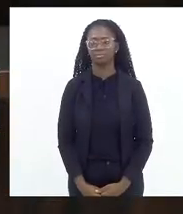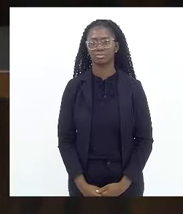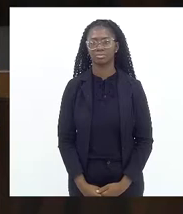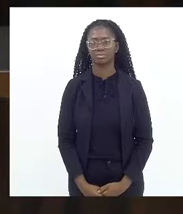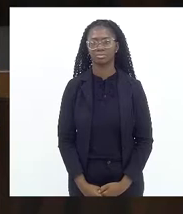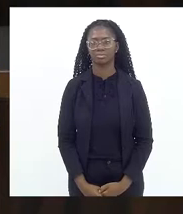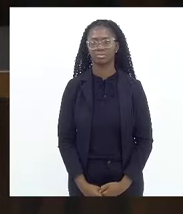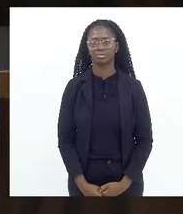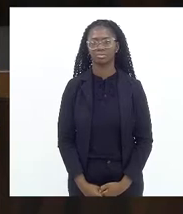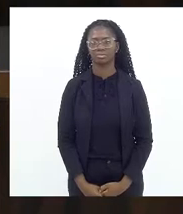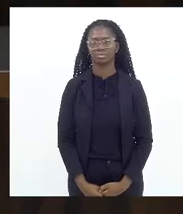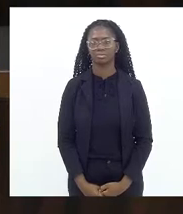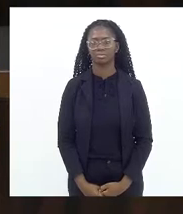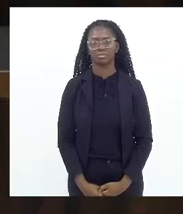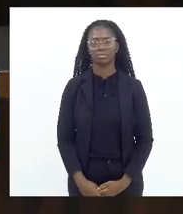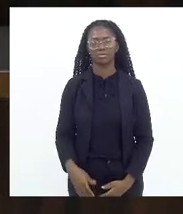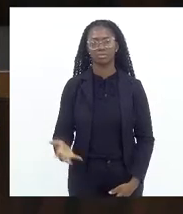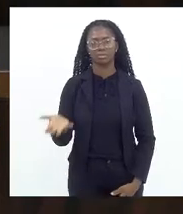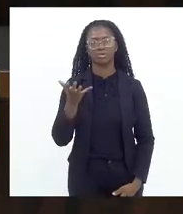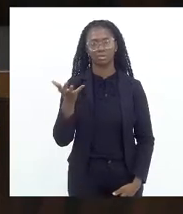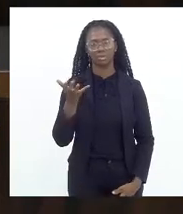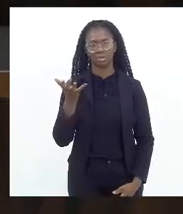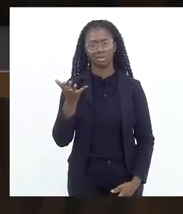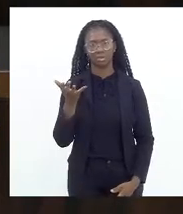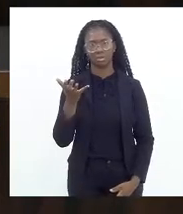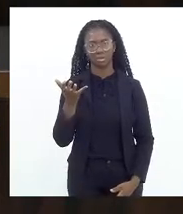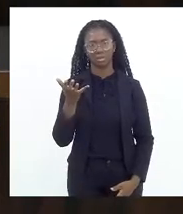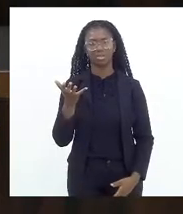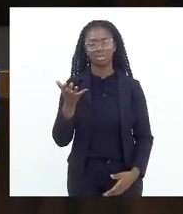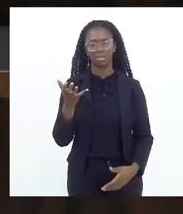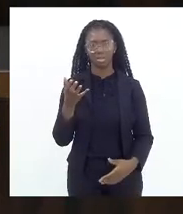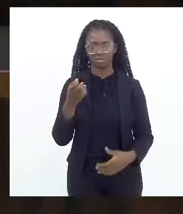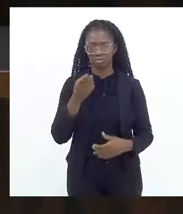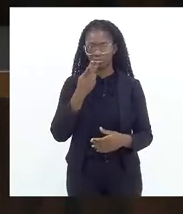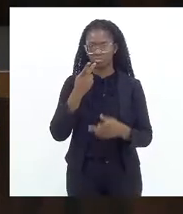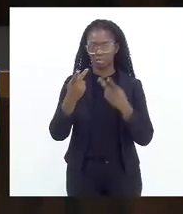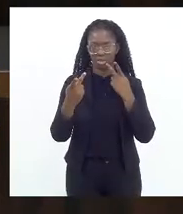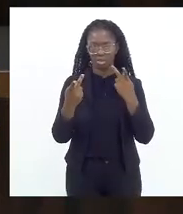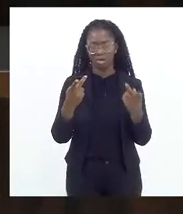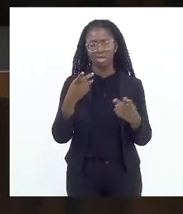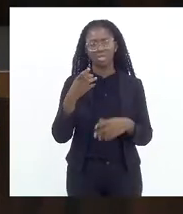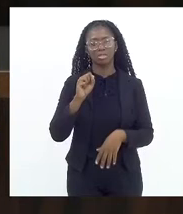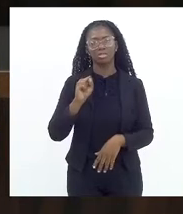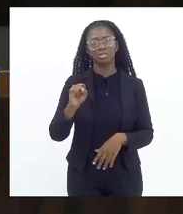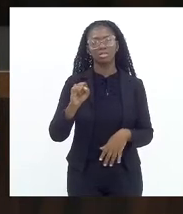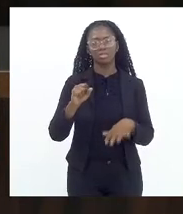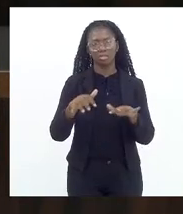expor para o plenário, antes de continuar aqui os inscritos para discutir, se o parlamento